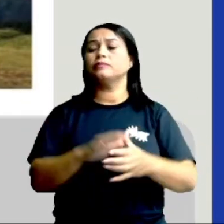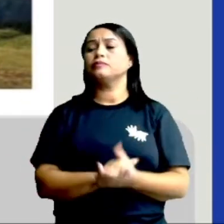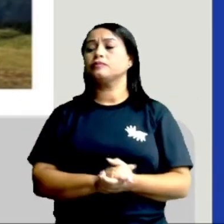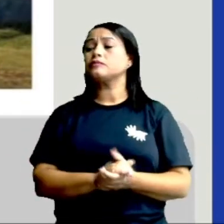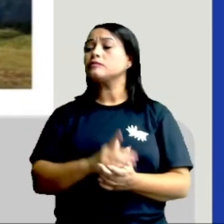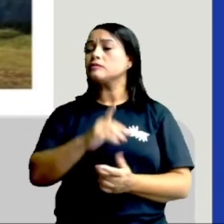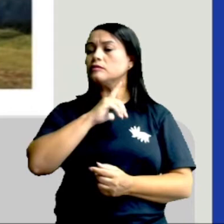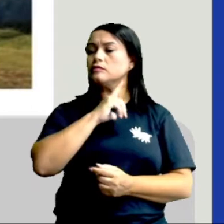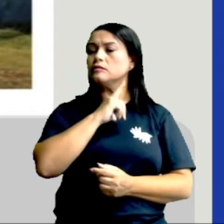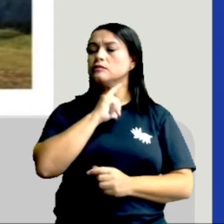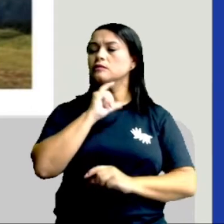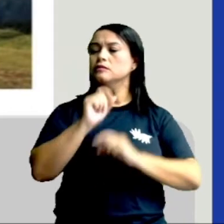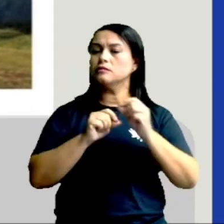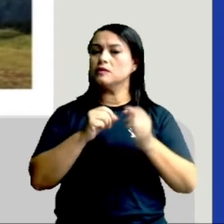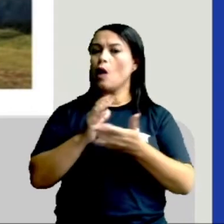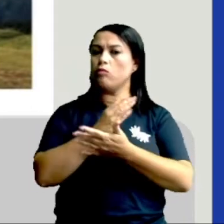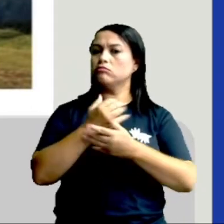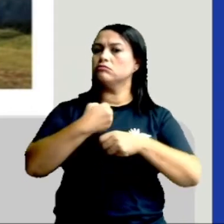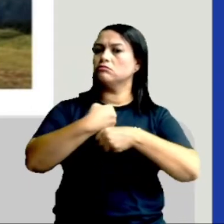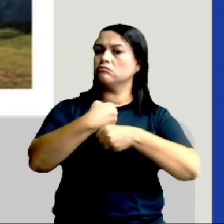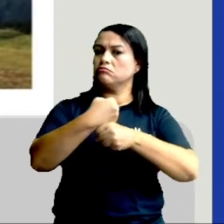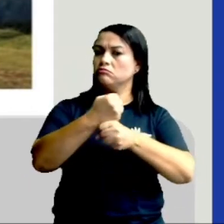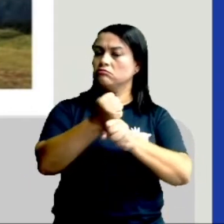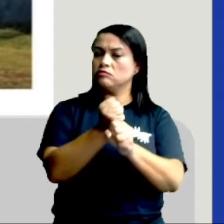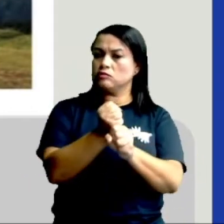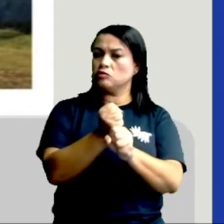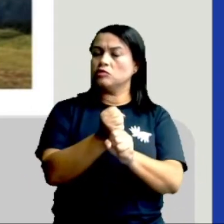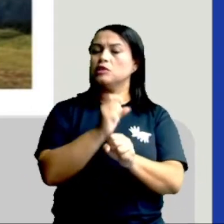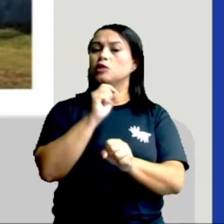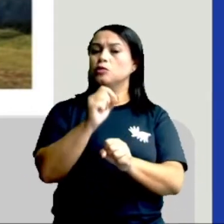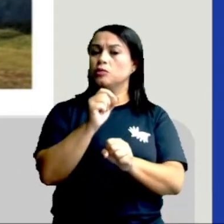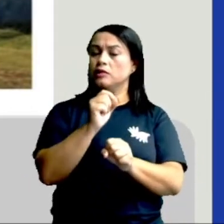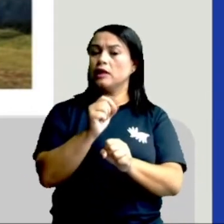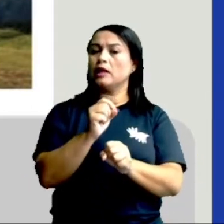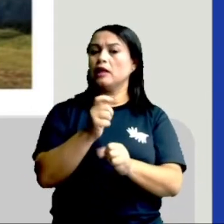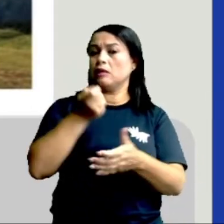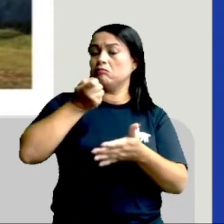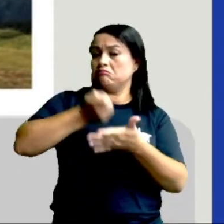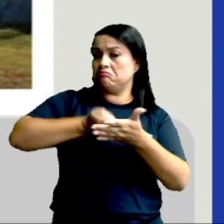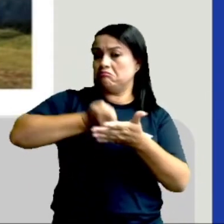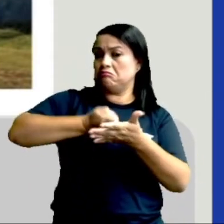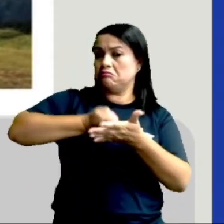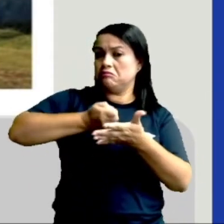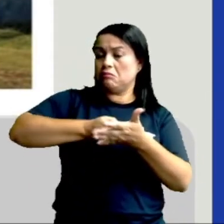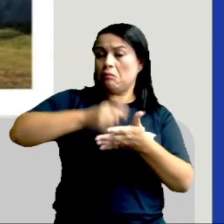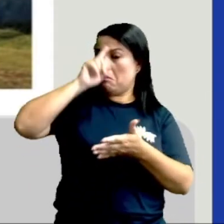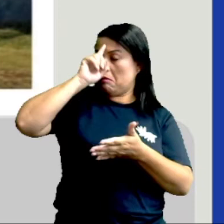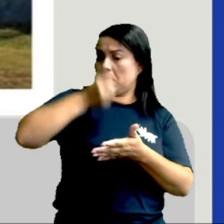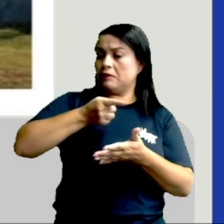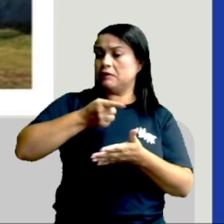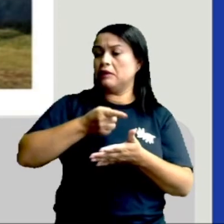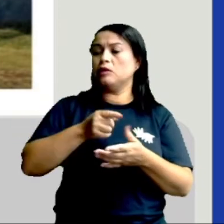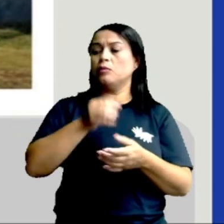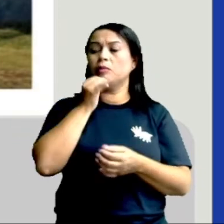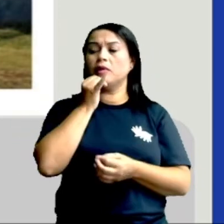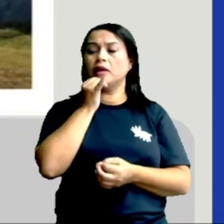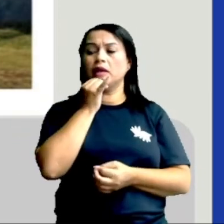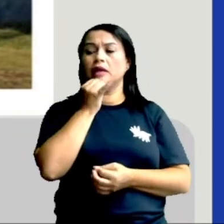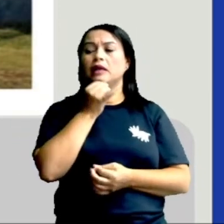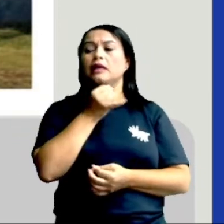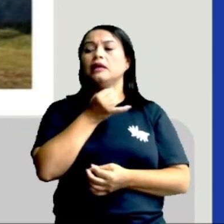Então, temos a forçada, quando tem por base o condicionalismo externo, a vontade pessoal, por